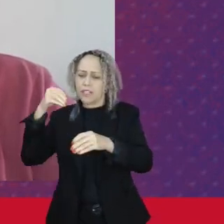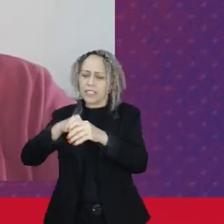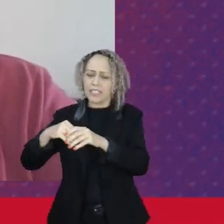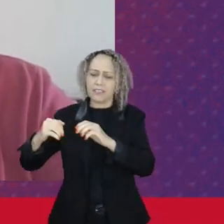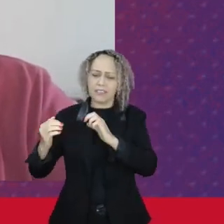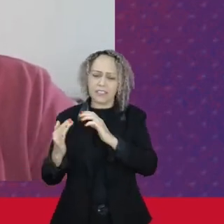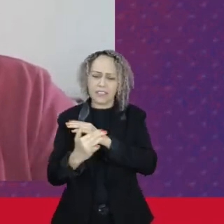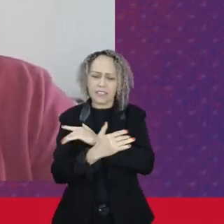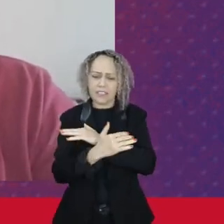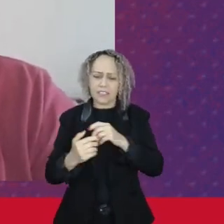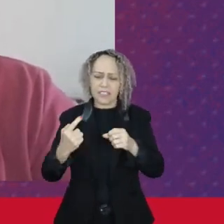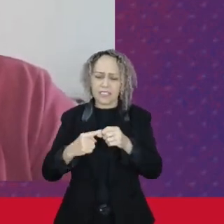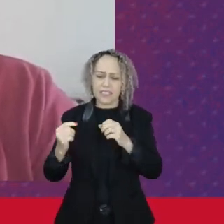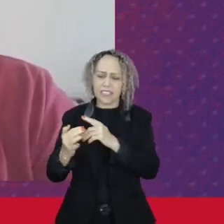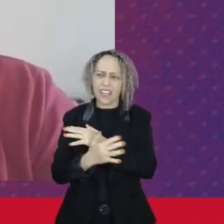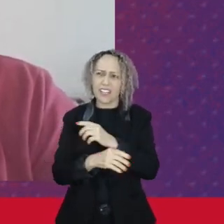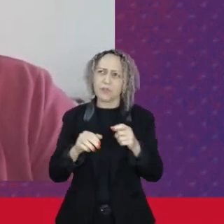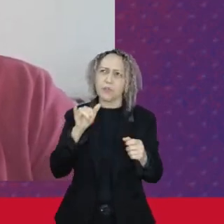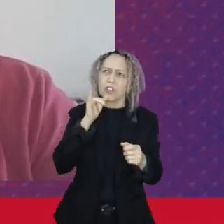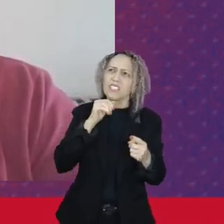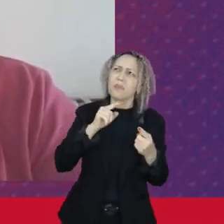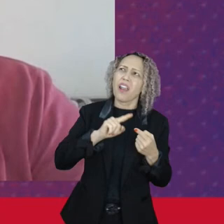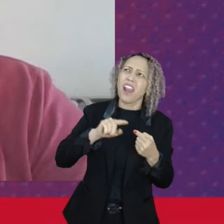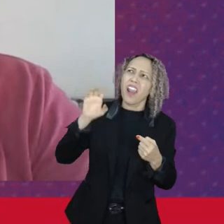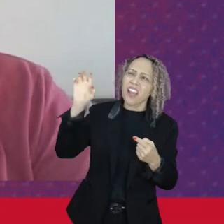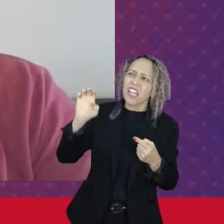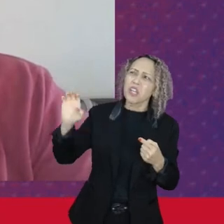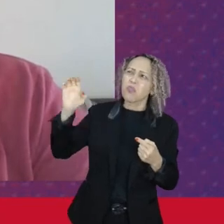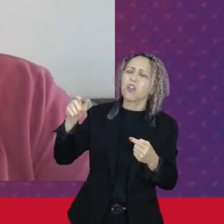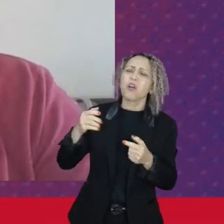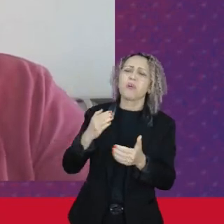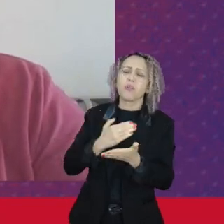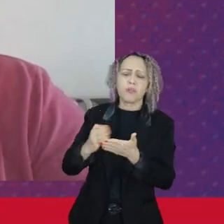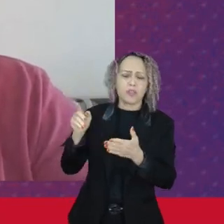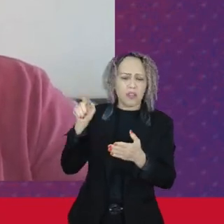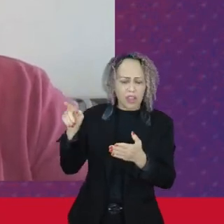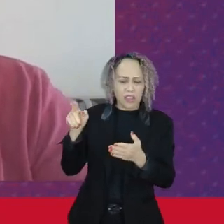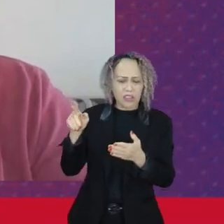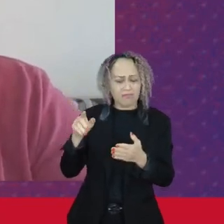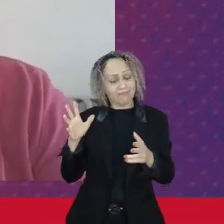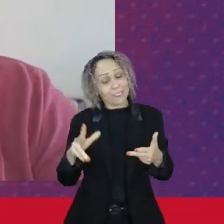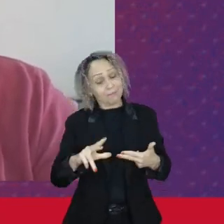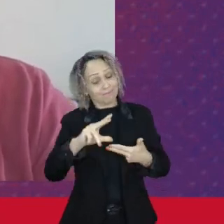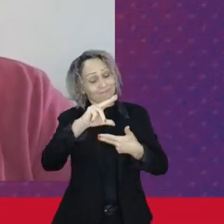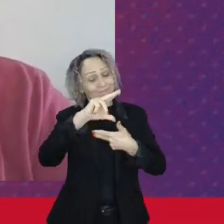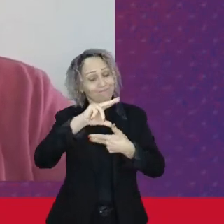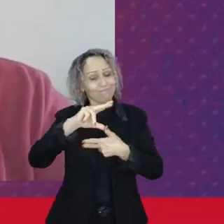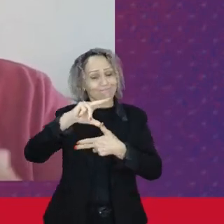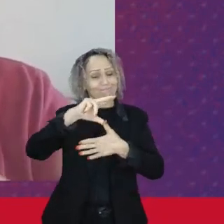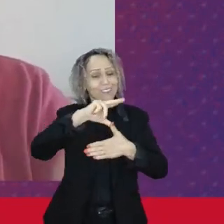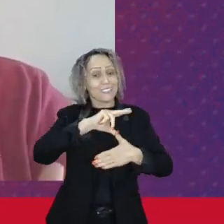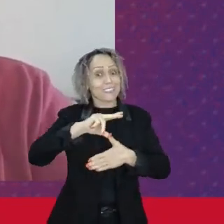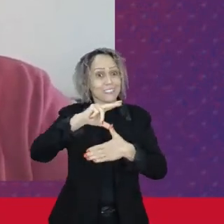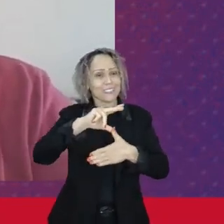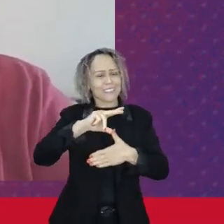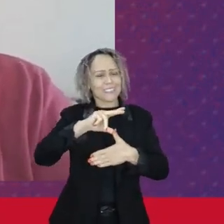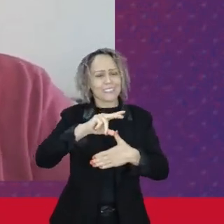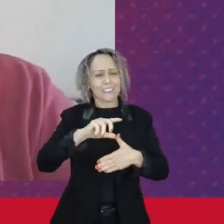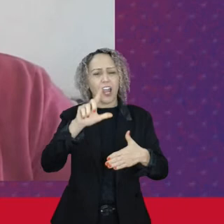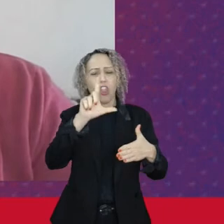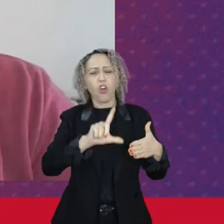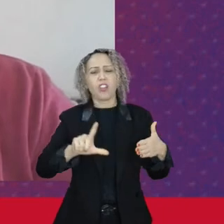Estados Unidos, né? Nasce lá. Quando você trata da América Latina, né, a nossa literatura é